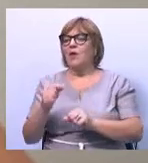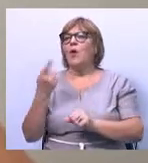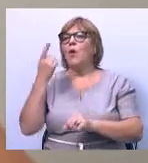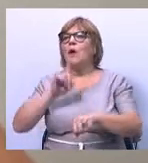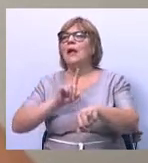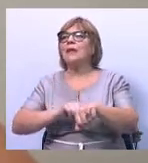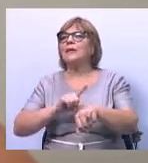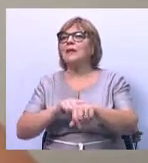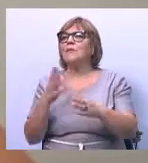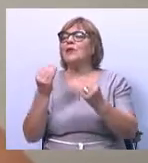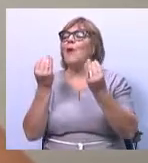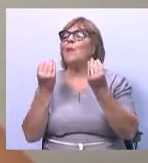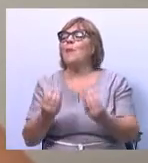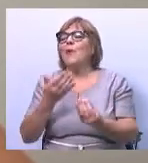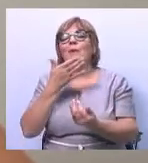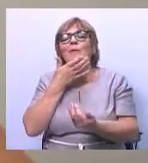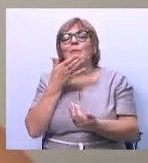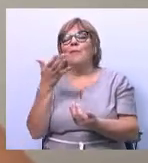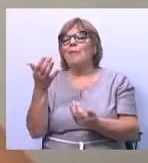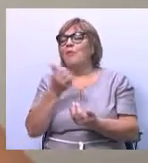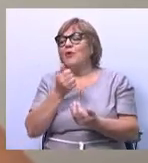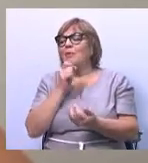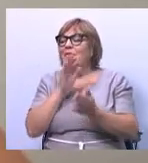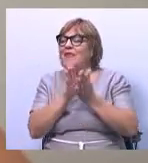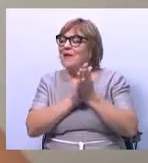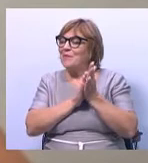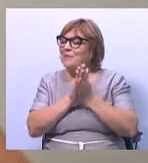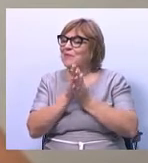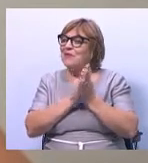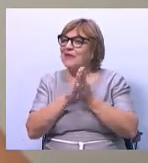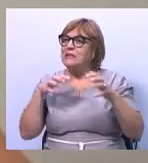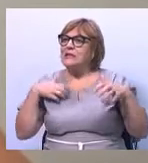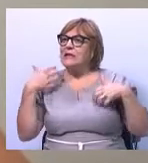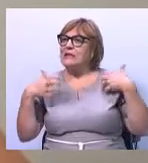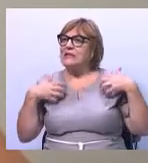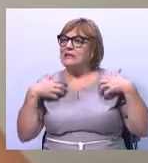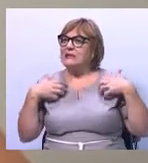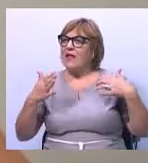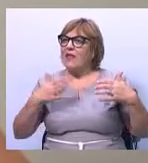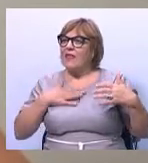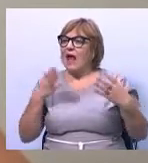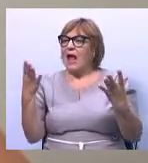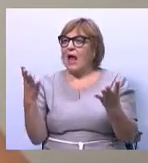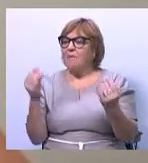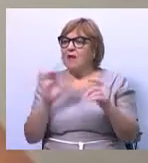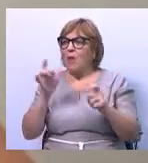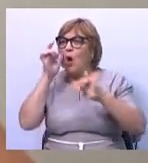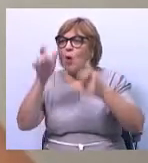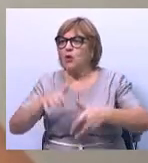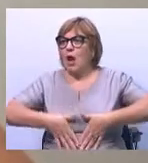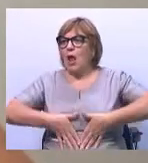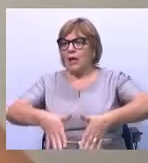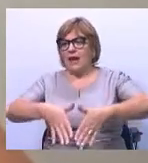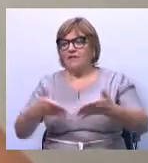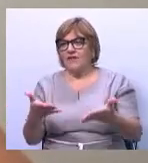tempo tão bom, tão bonito, podemos aproveitar e às vezes a ansiedade toma um bocadinho, o medo toma um bocadinho conta da grávida. E